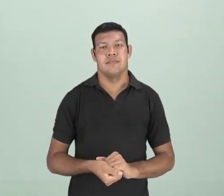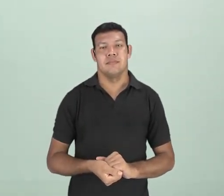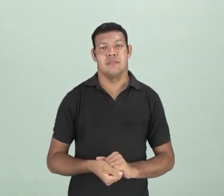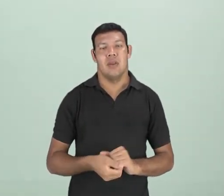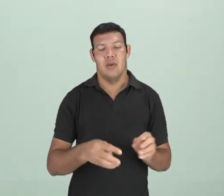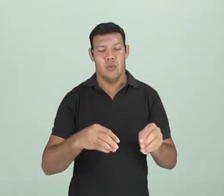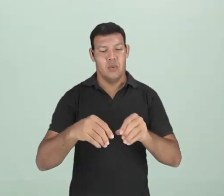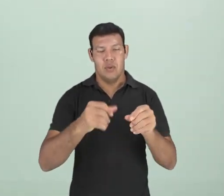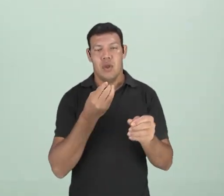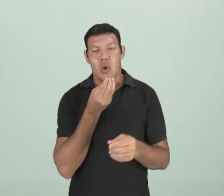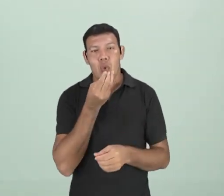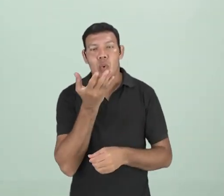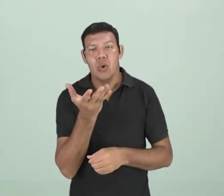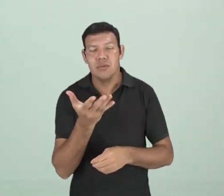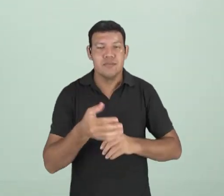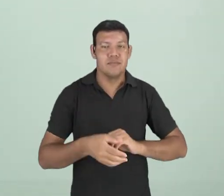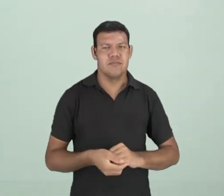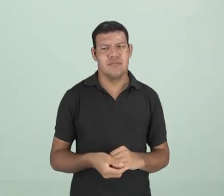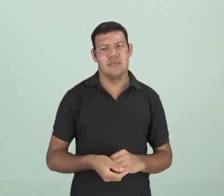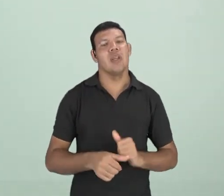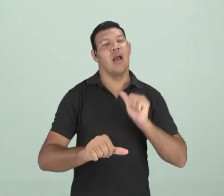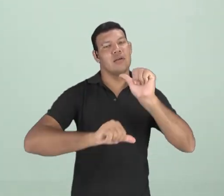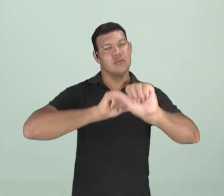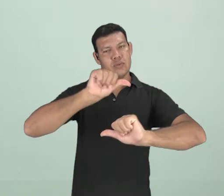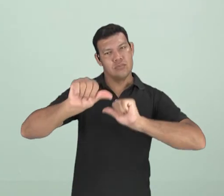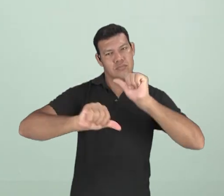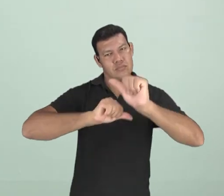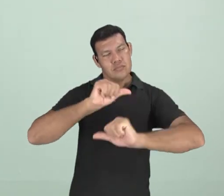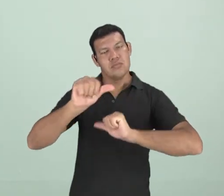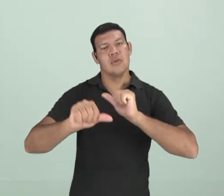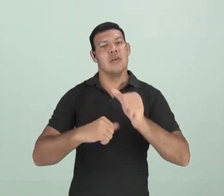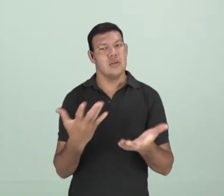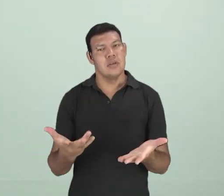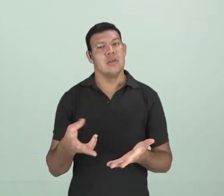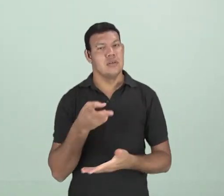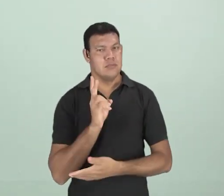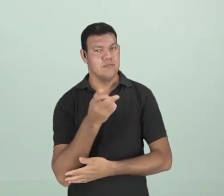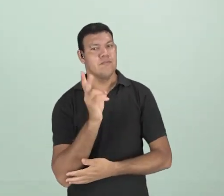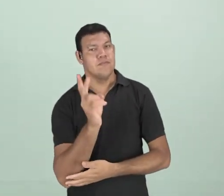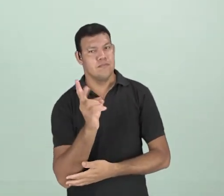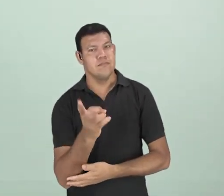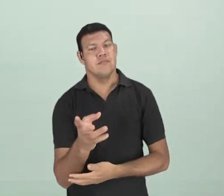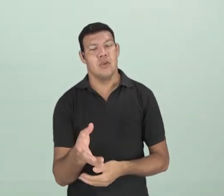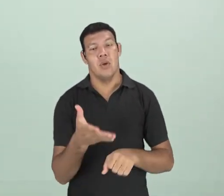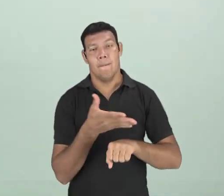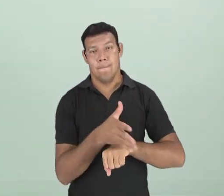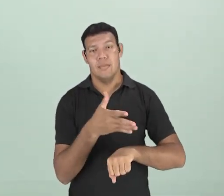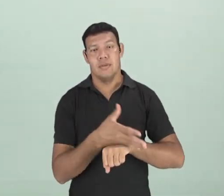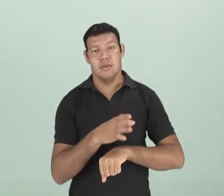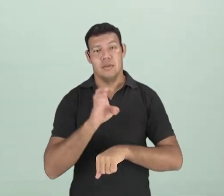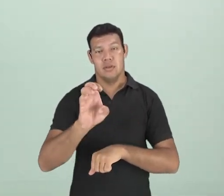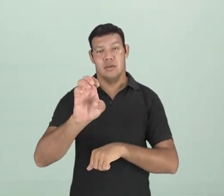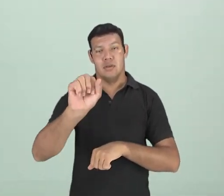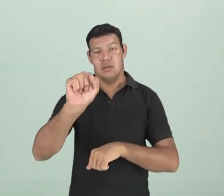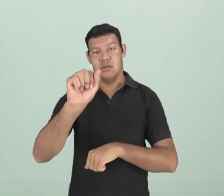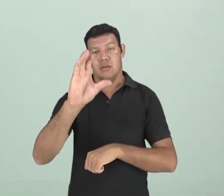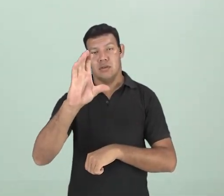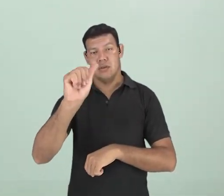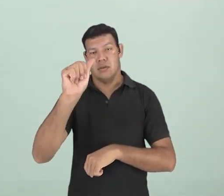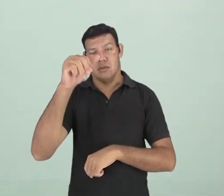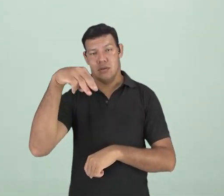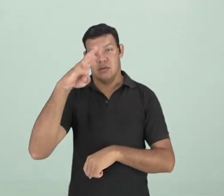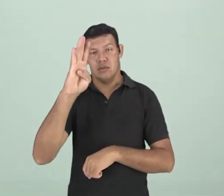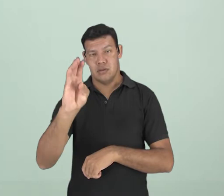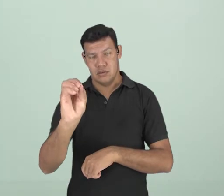pela farinha. Então, todas essas trocas elas eram feitas através da prática do escambo, certo? Que